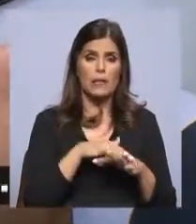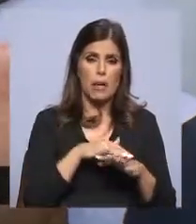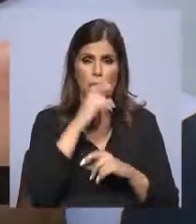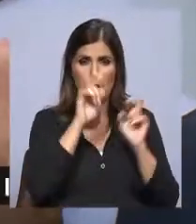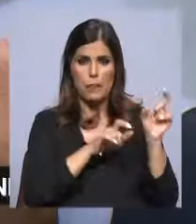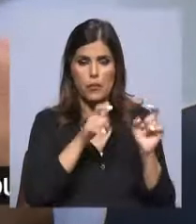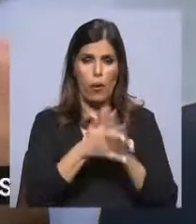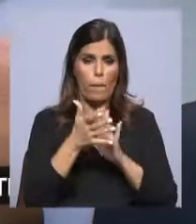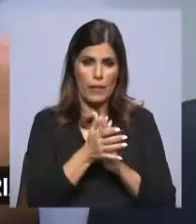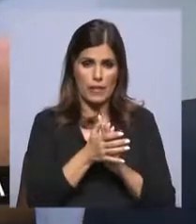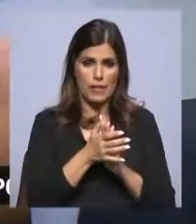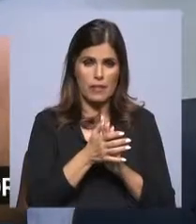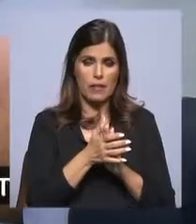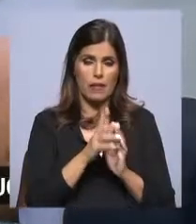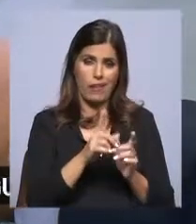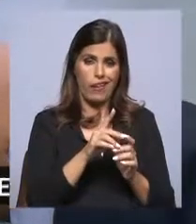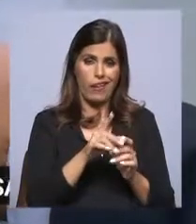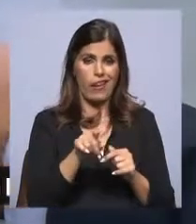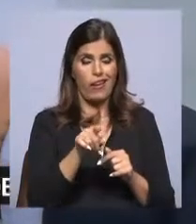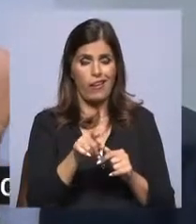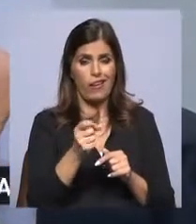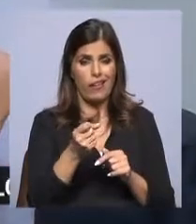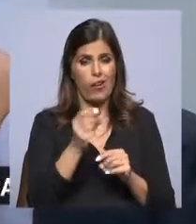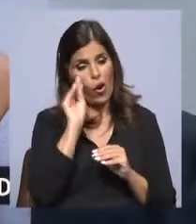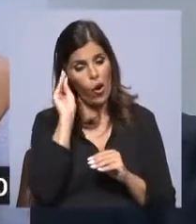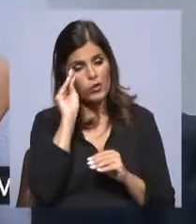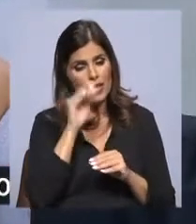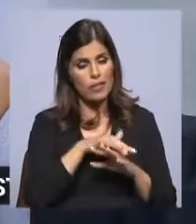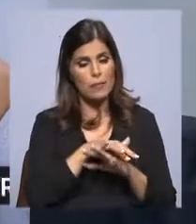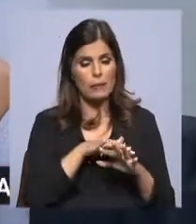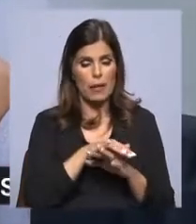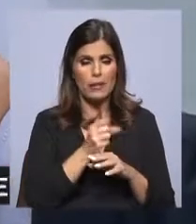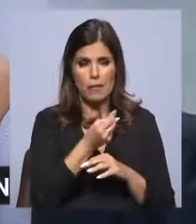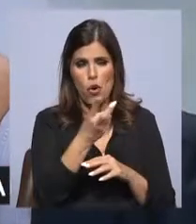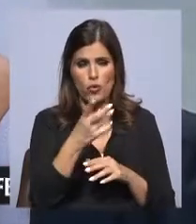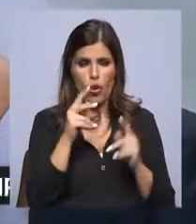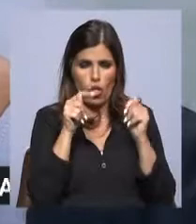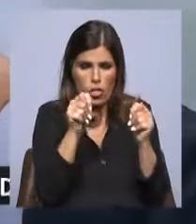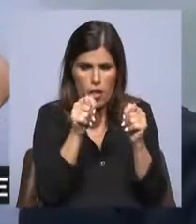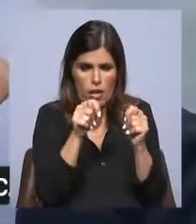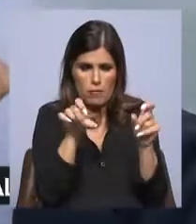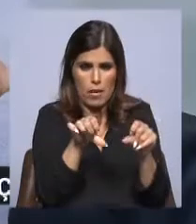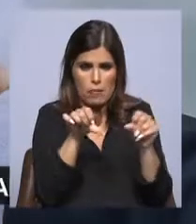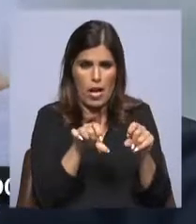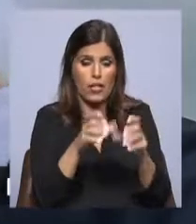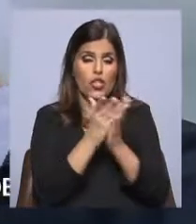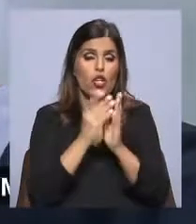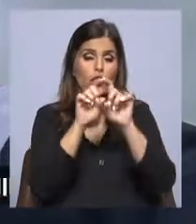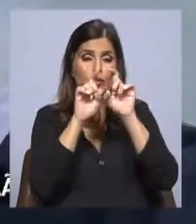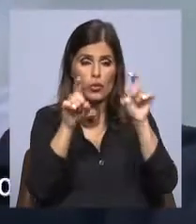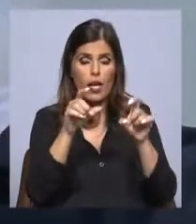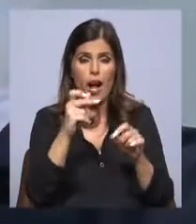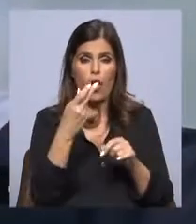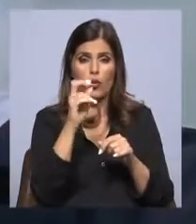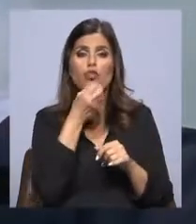com pressa, olha, é precisamente aqueles conceitos de matemática que muitos de nós, se calhar, odiámos mal na escola secundária, mas que este autor explica aqui muito bem e